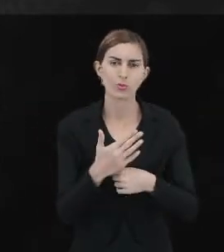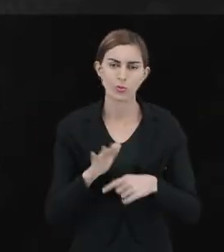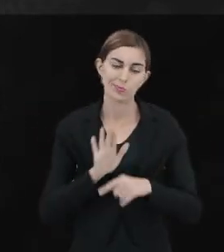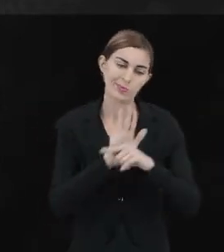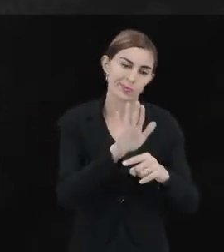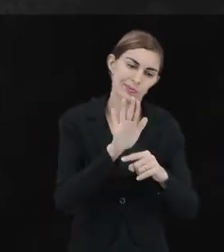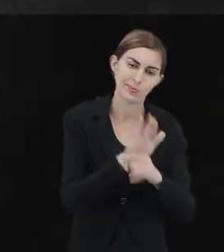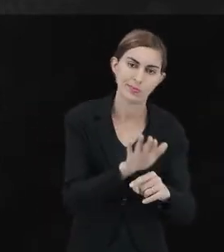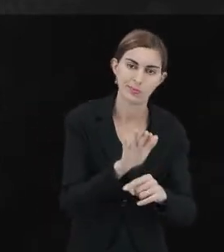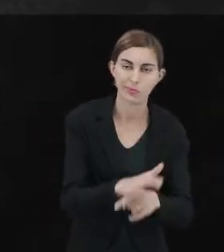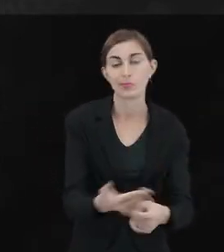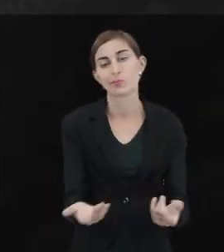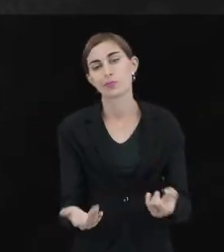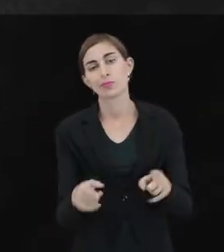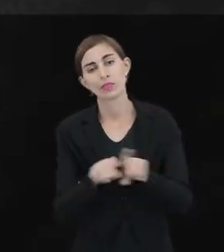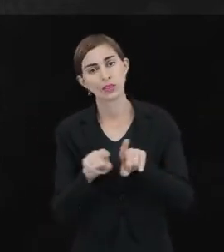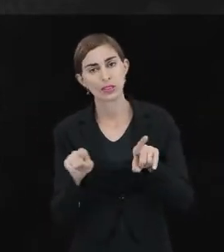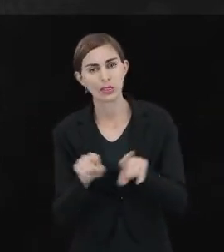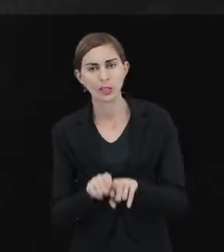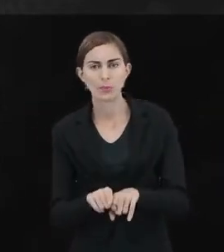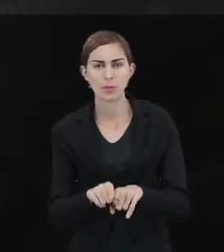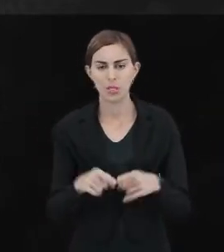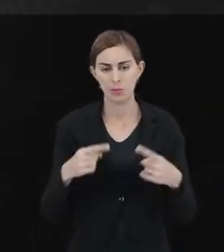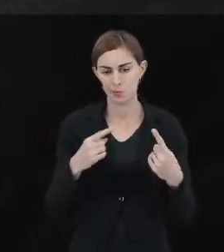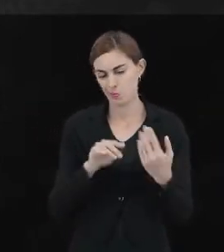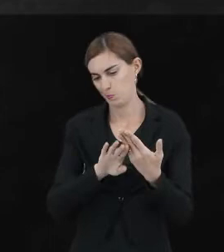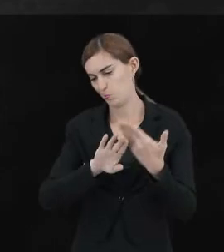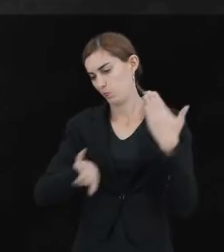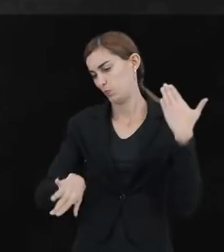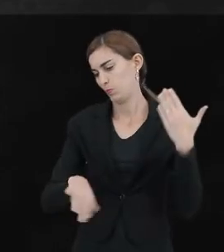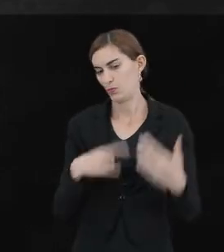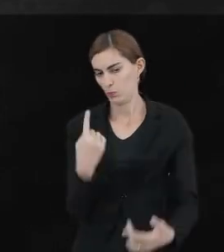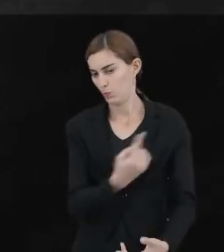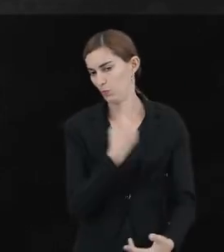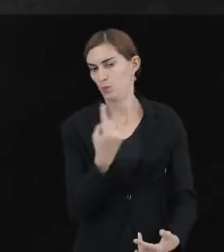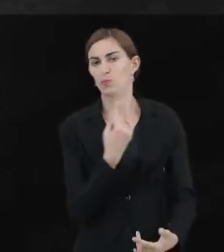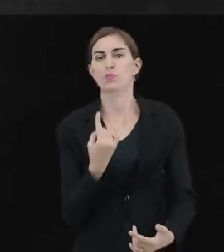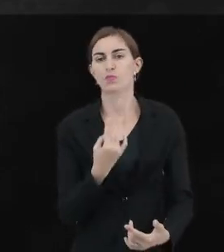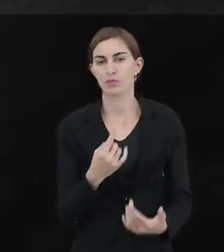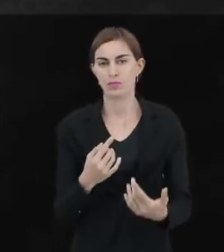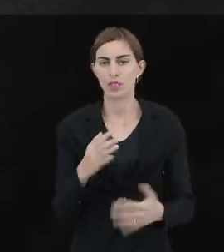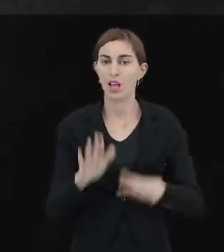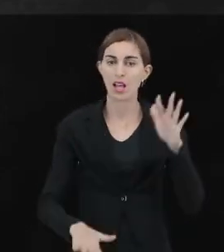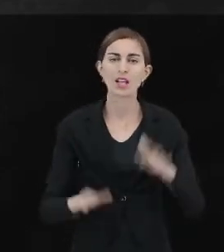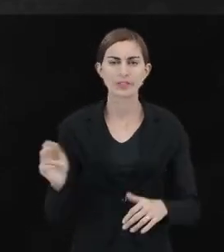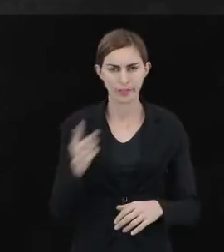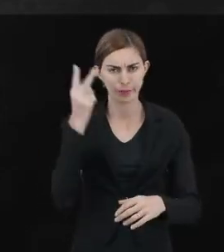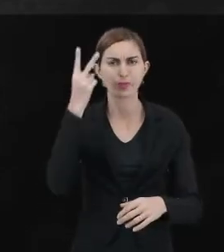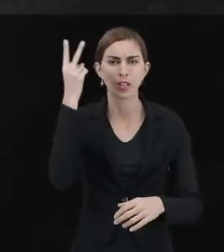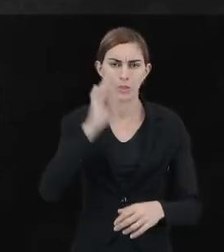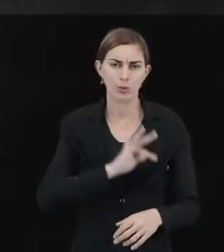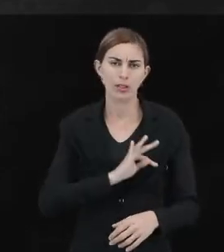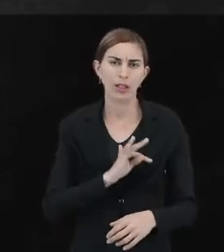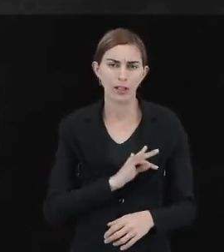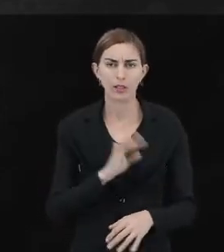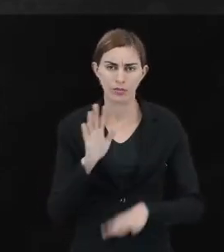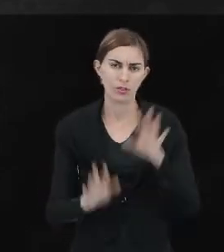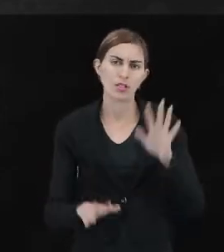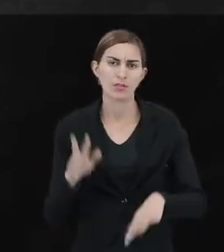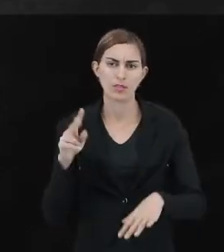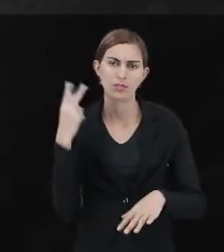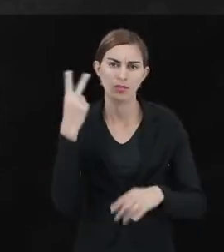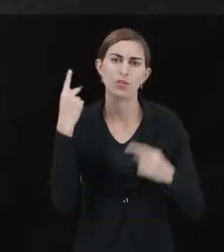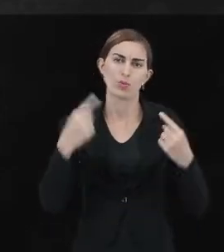sociabilidade, solidariedade, por um lado, mas também de individualismo, por outro. Valoriza, ora a dimensão técnica, ora